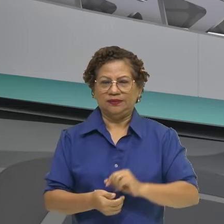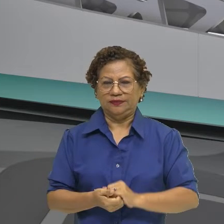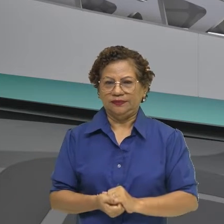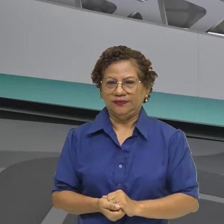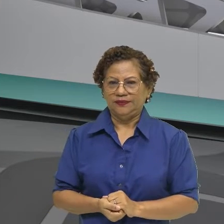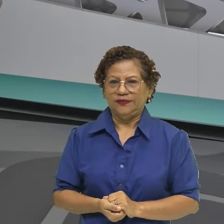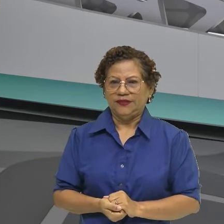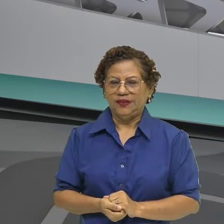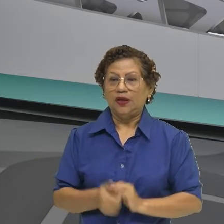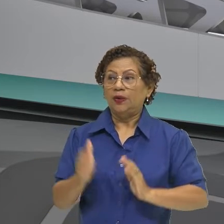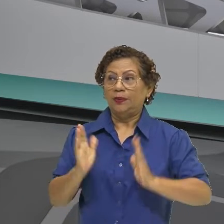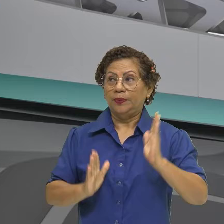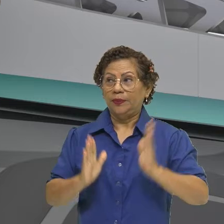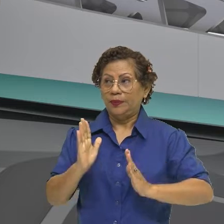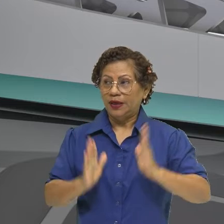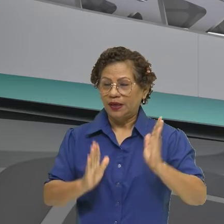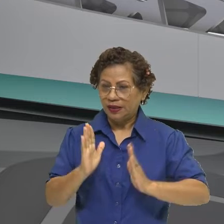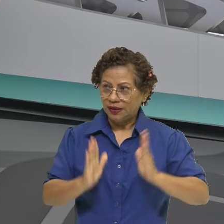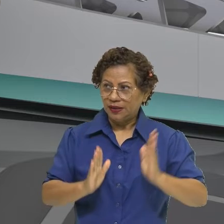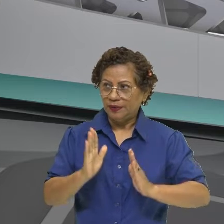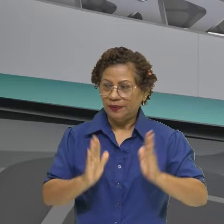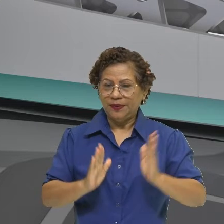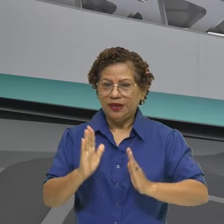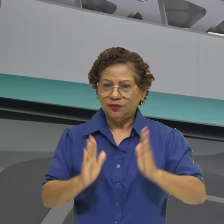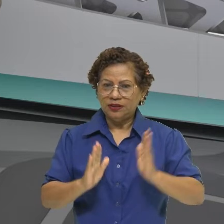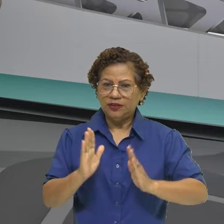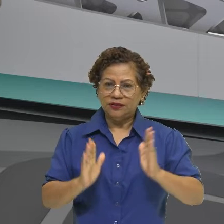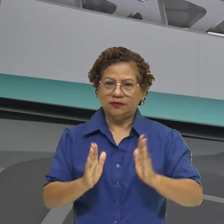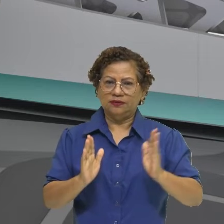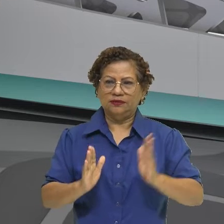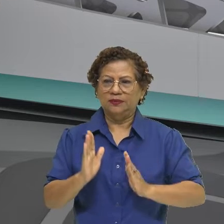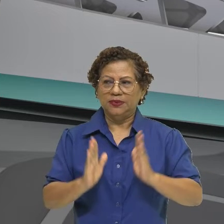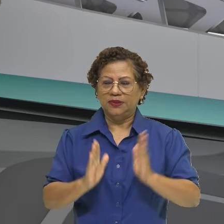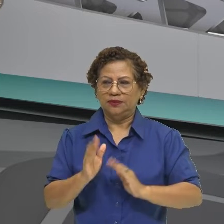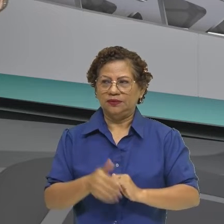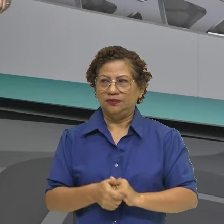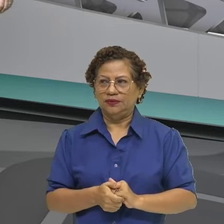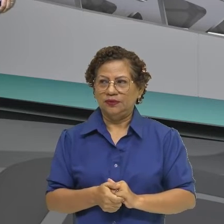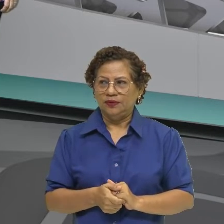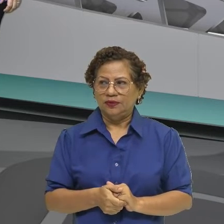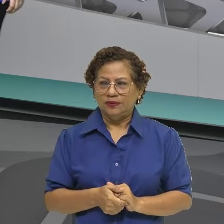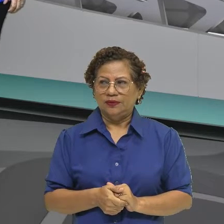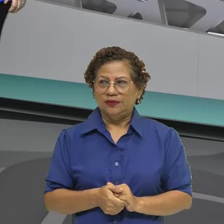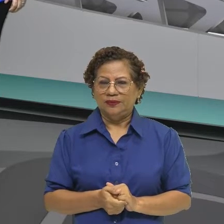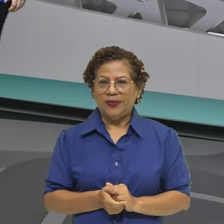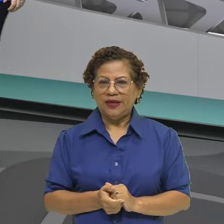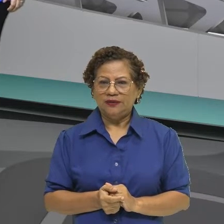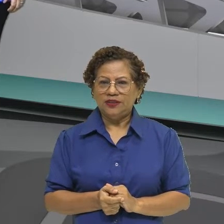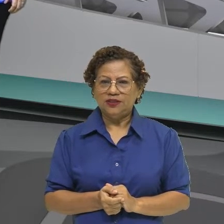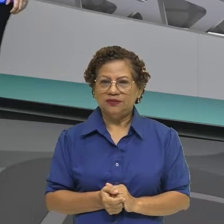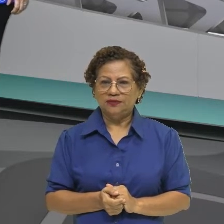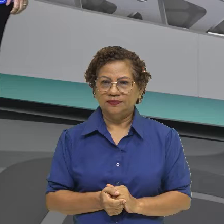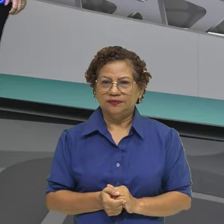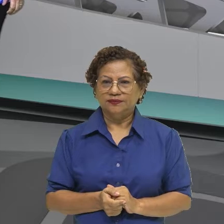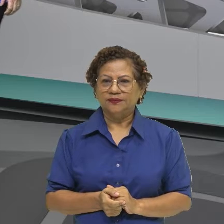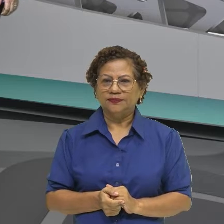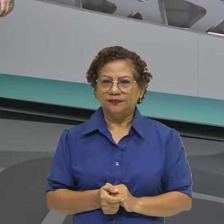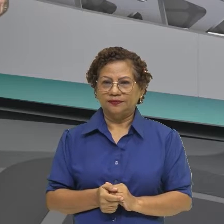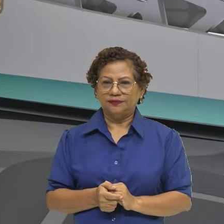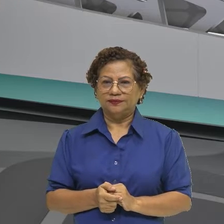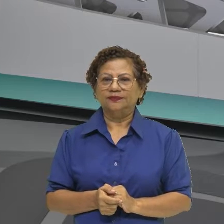período paleolítico inferior, certo? E aí nós temos um outro período, que foi chamado